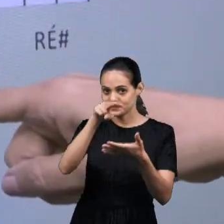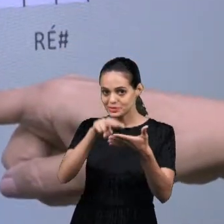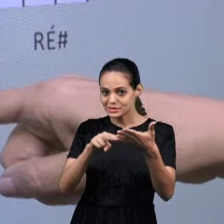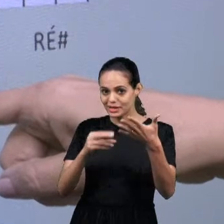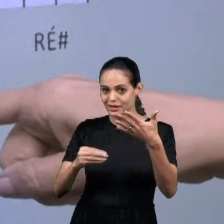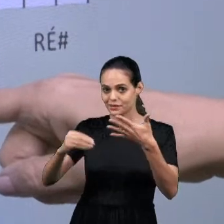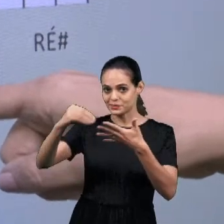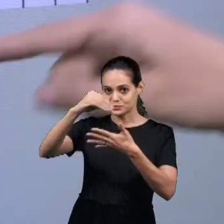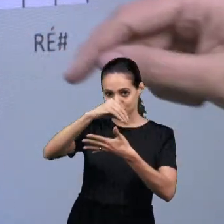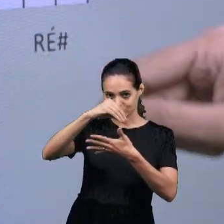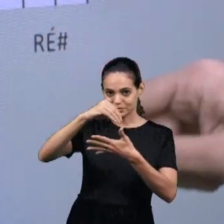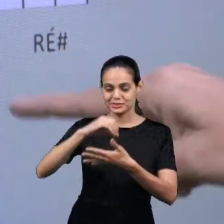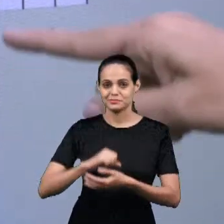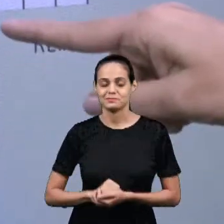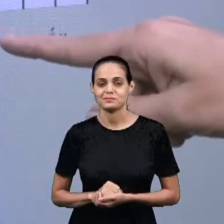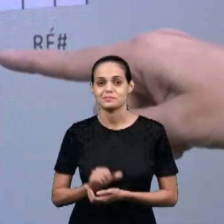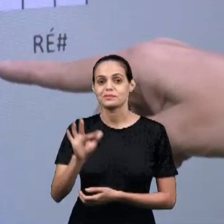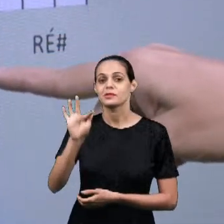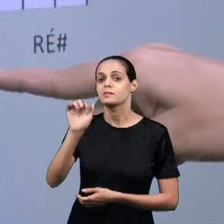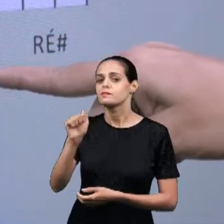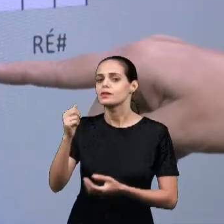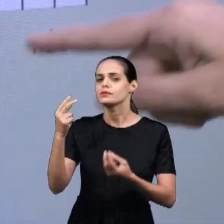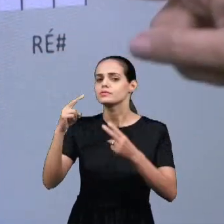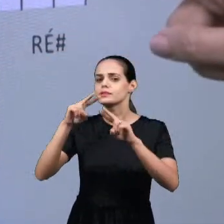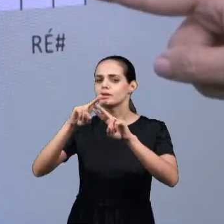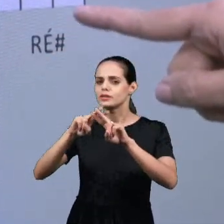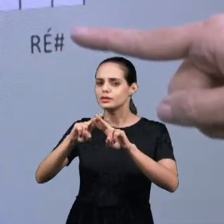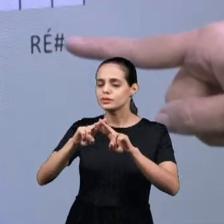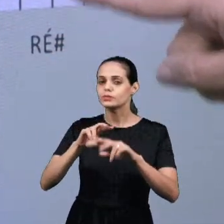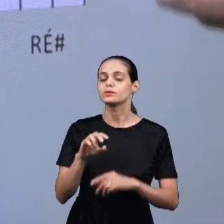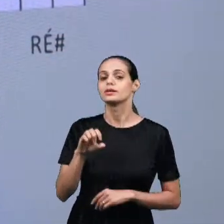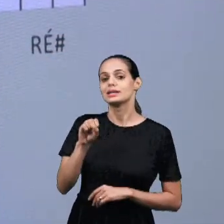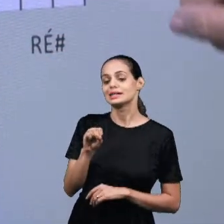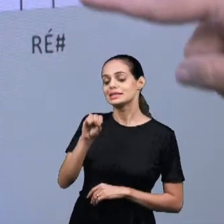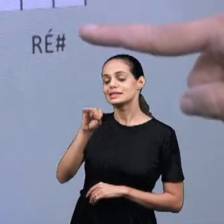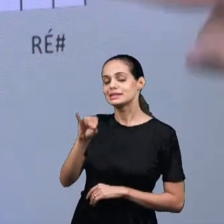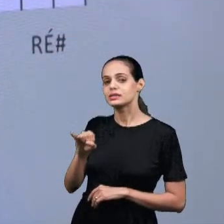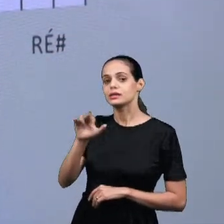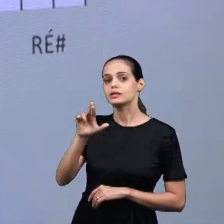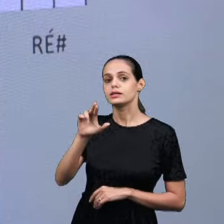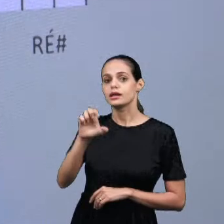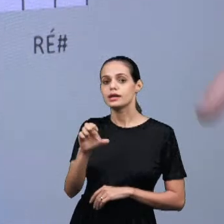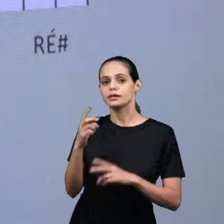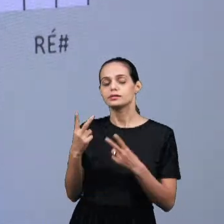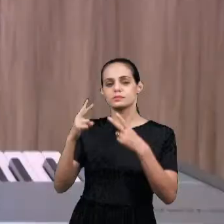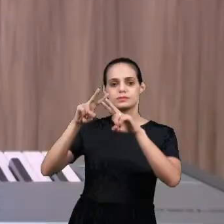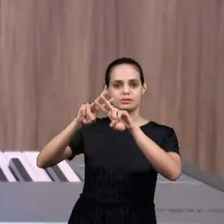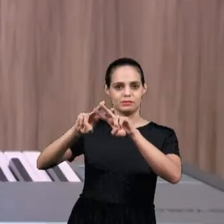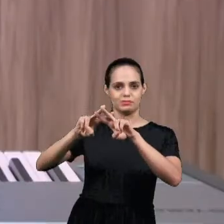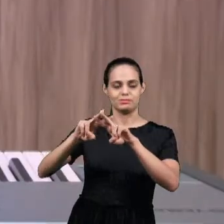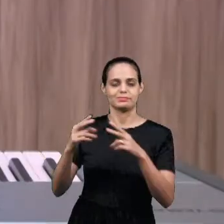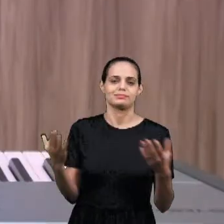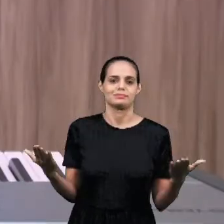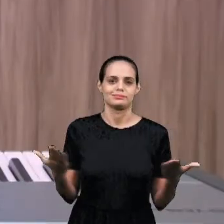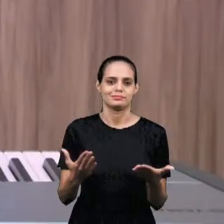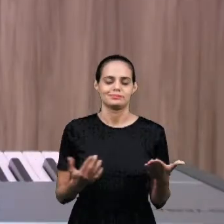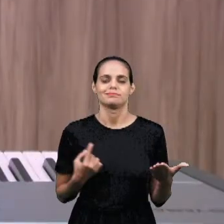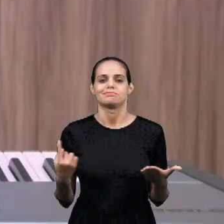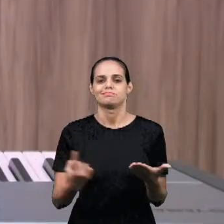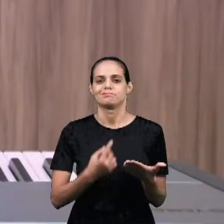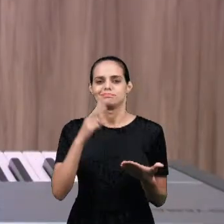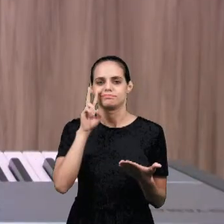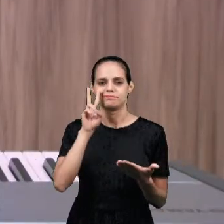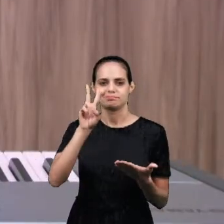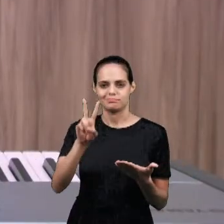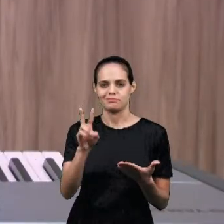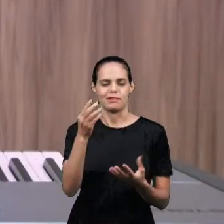Fá sustenido, Si e Ré sustenido. Agora nós vamos ver a